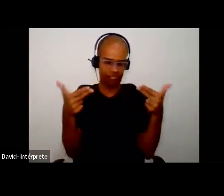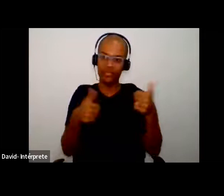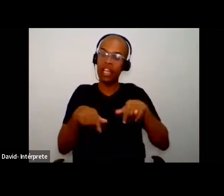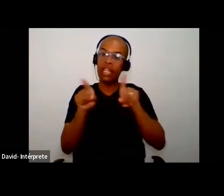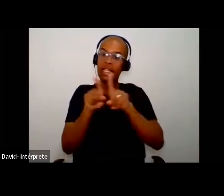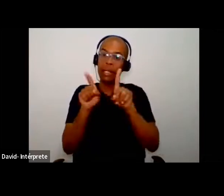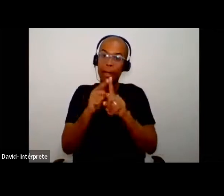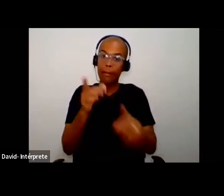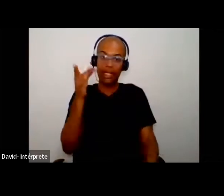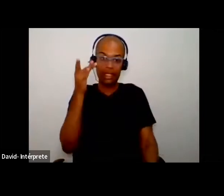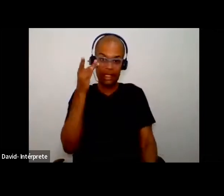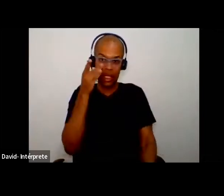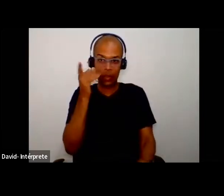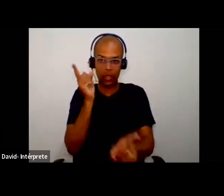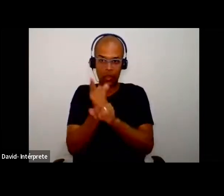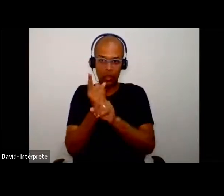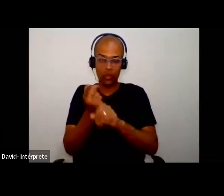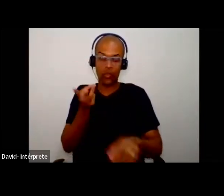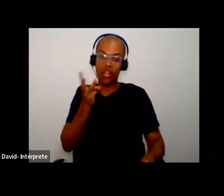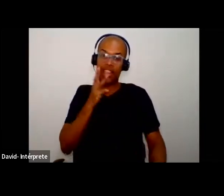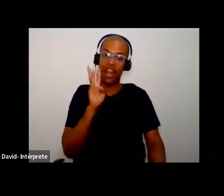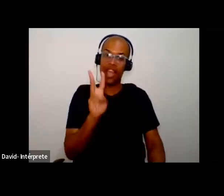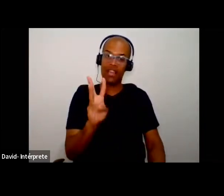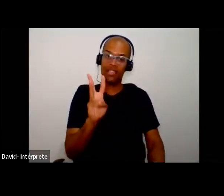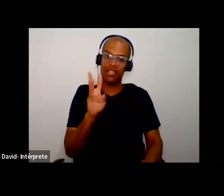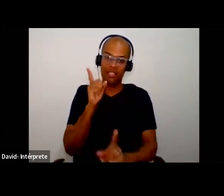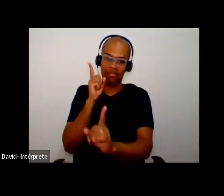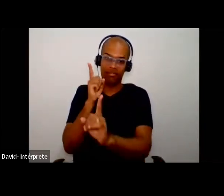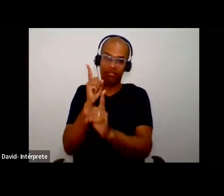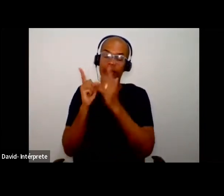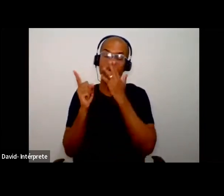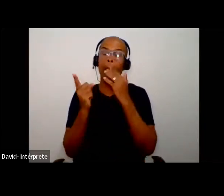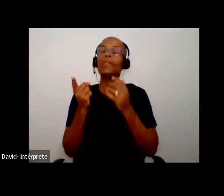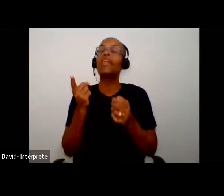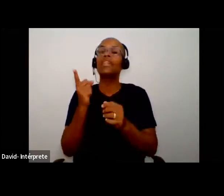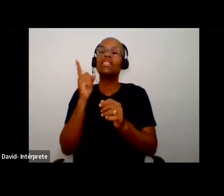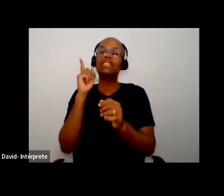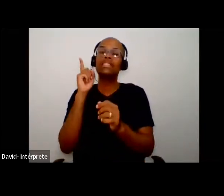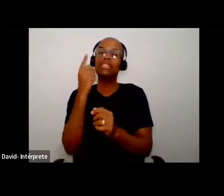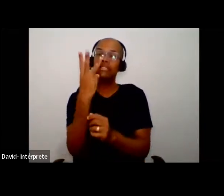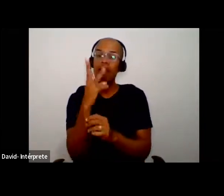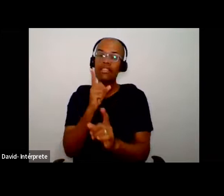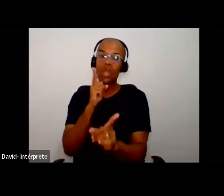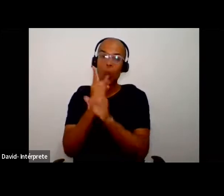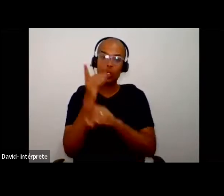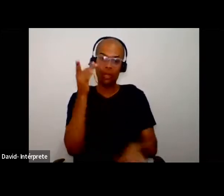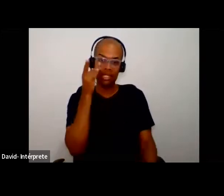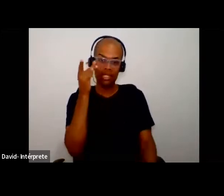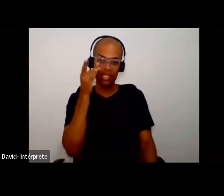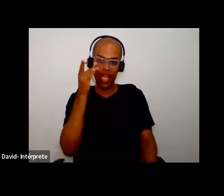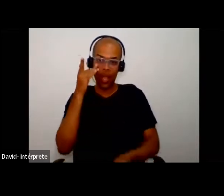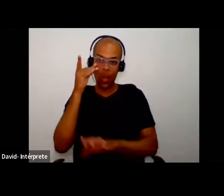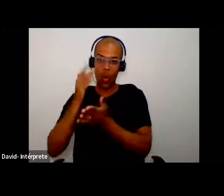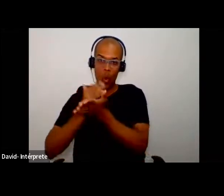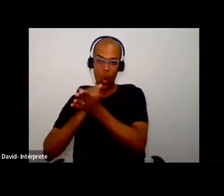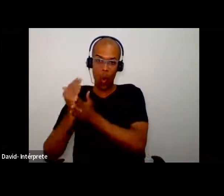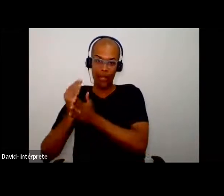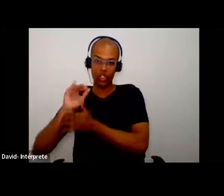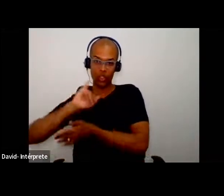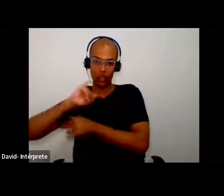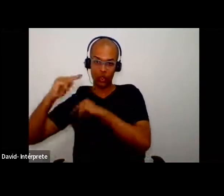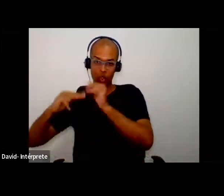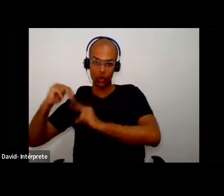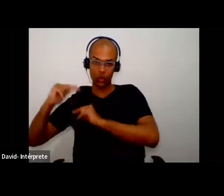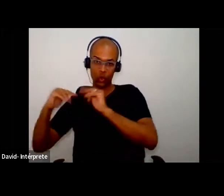encontros presenciais. Foram 3 encontros presenciais de junho a agosto, cada encontro